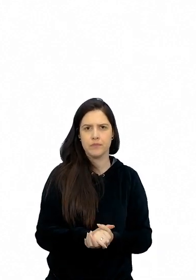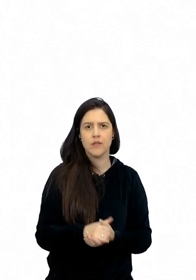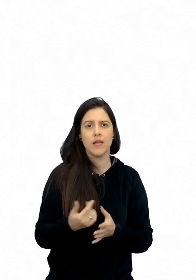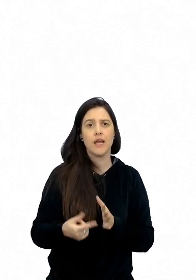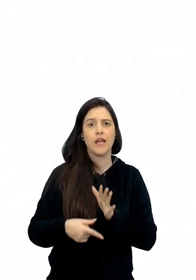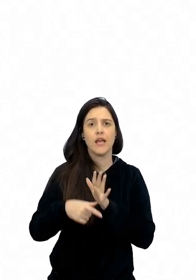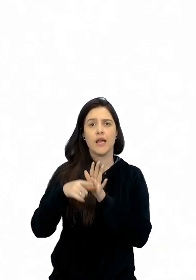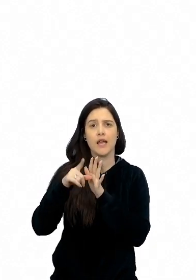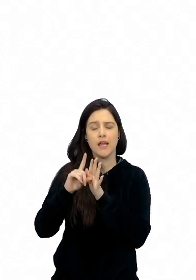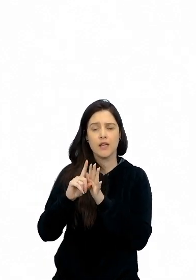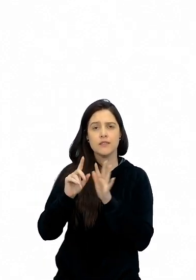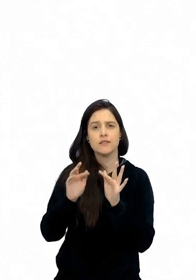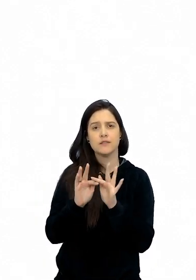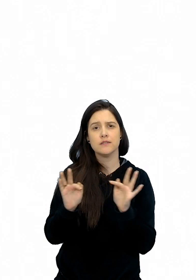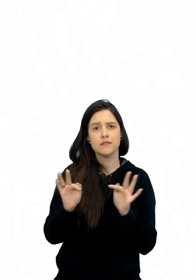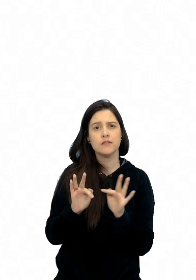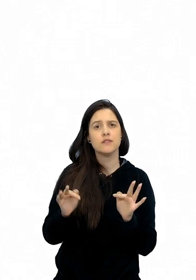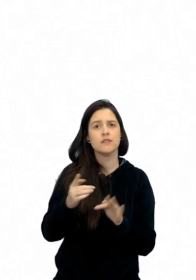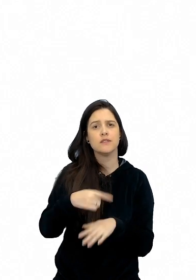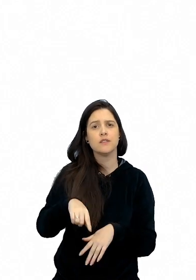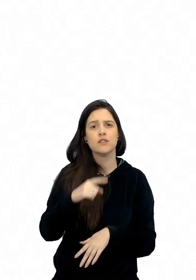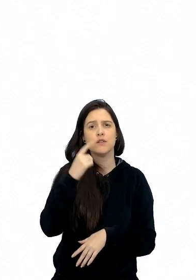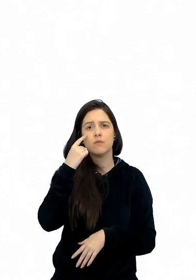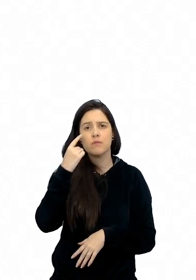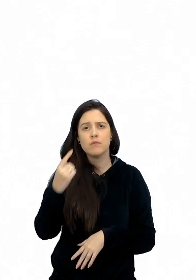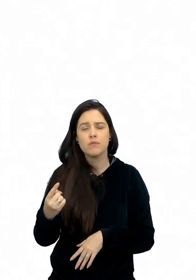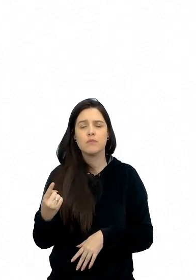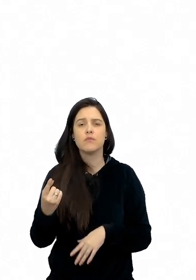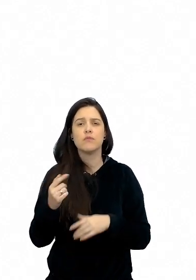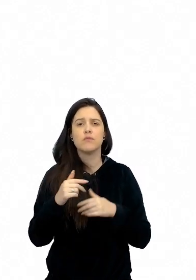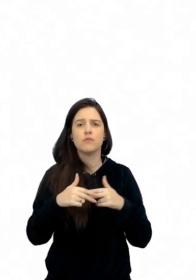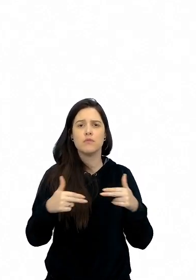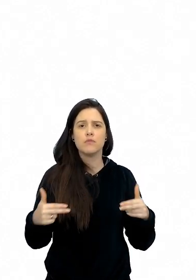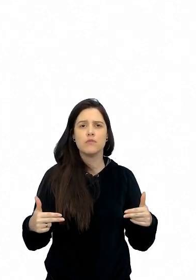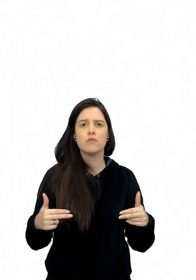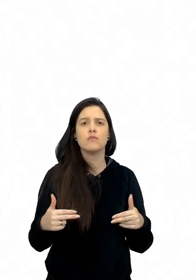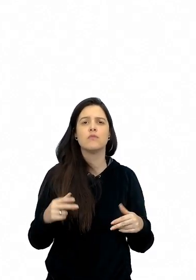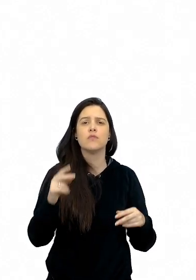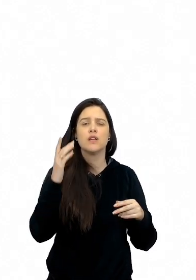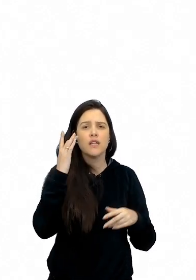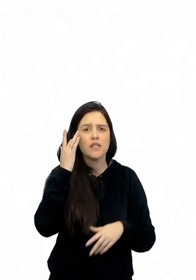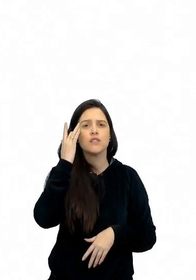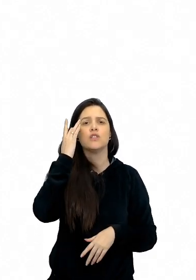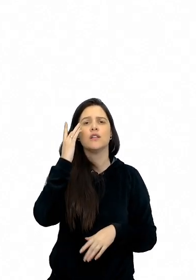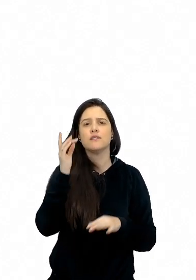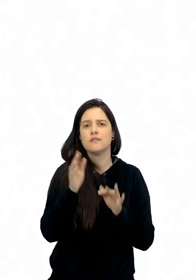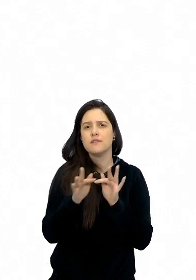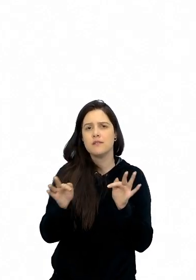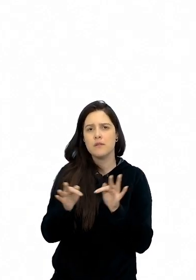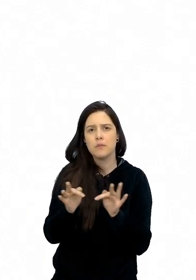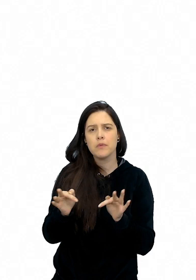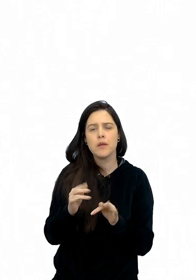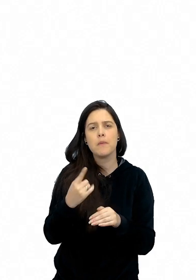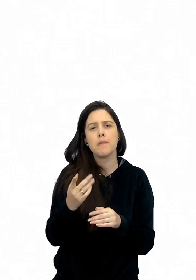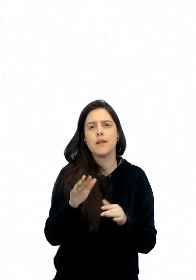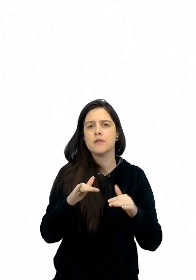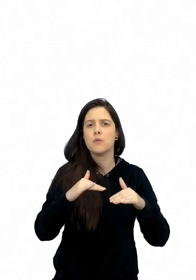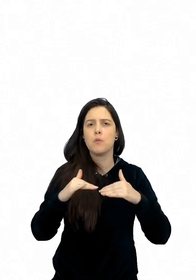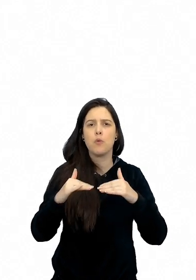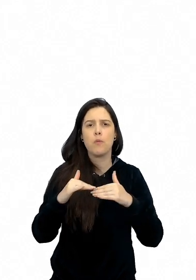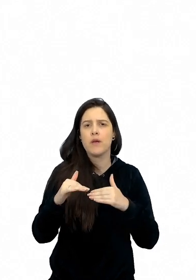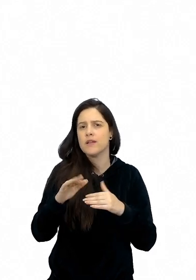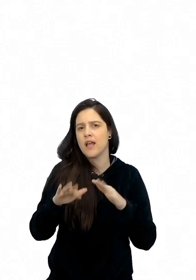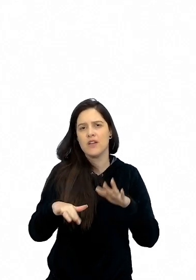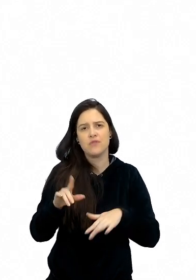se fosse simples, a gente teria resultados melhores, né, porque é algo simples, é algo que todo mundo compreende, então se não